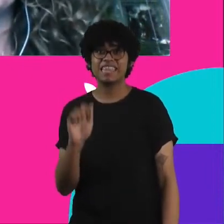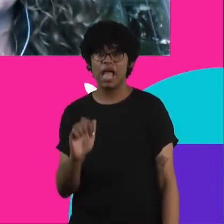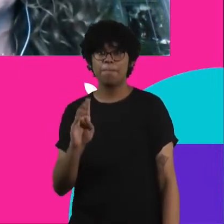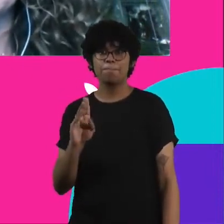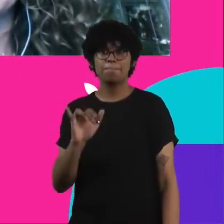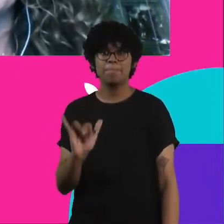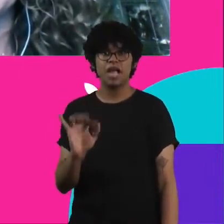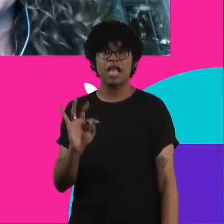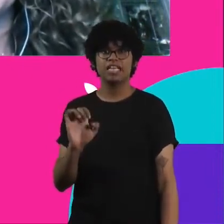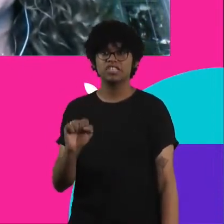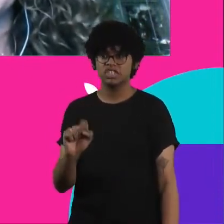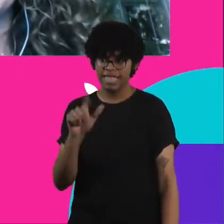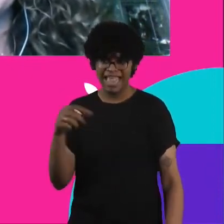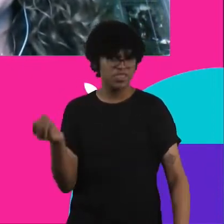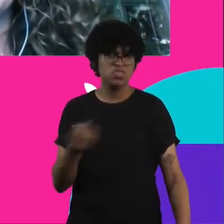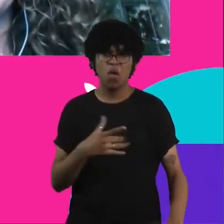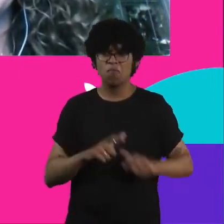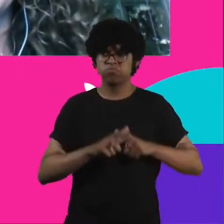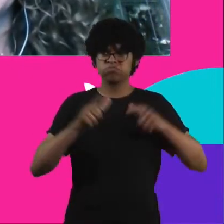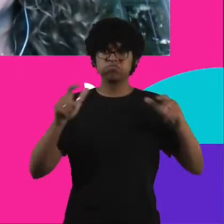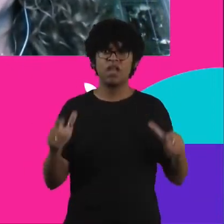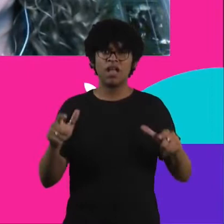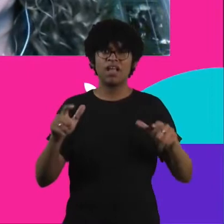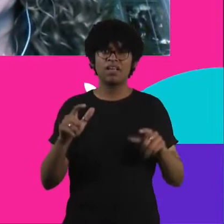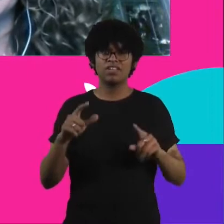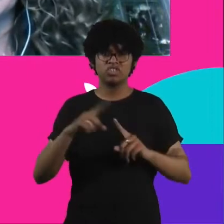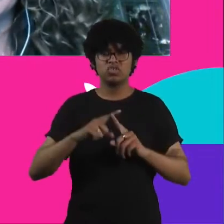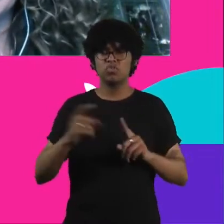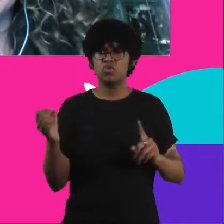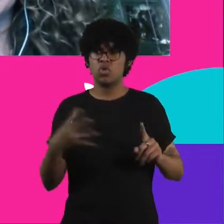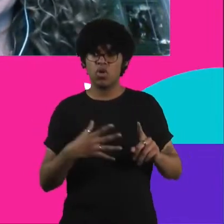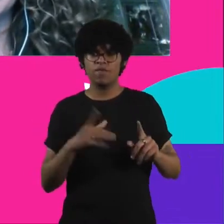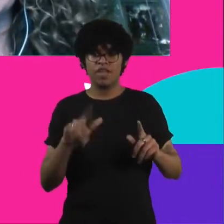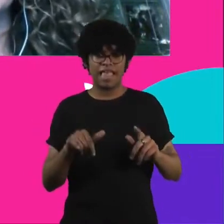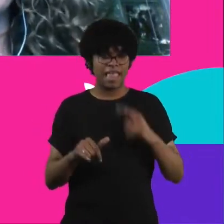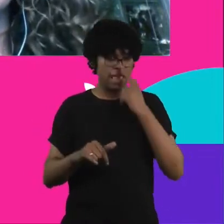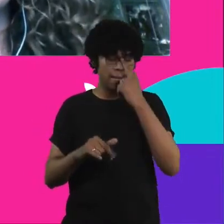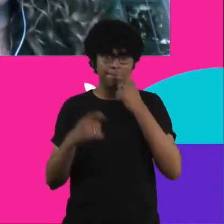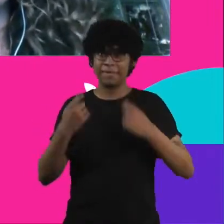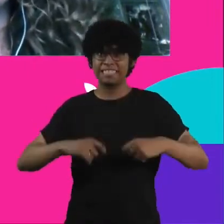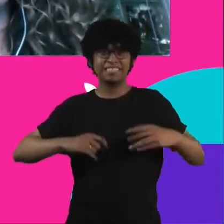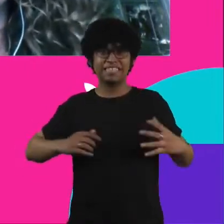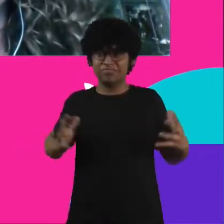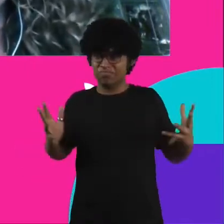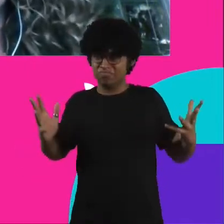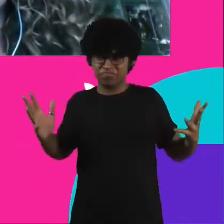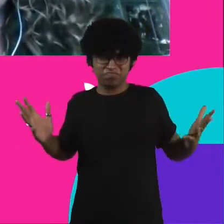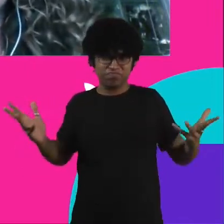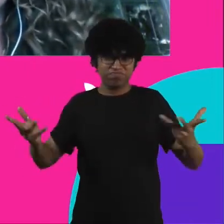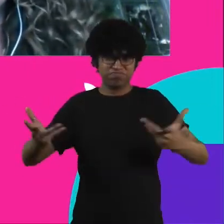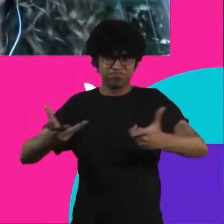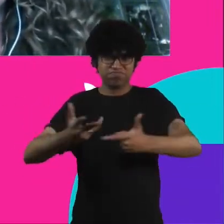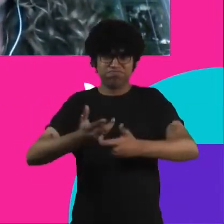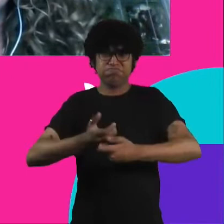unidade de medida. A gente começa a chegar numa necessidade de processar dados em quantidade de forma quântica, ou seja, muda a forma,